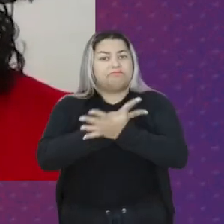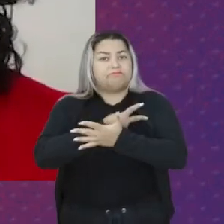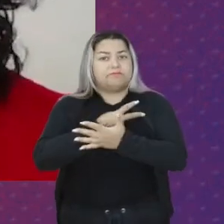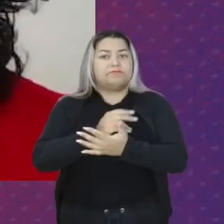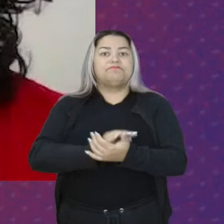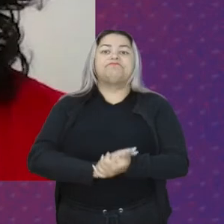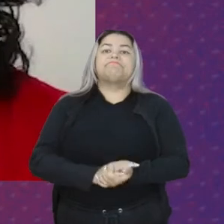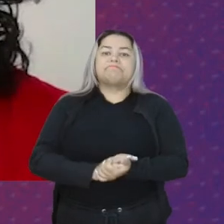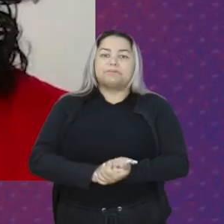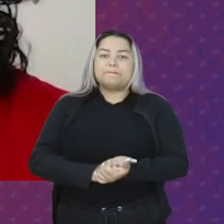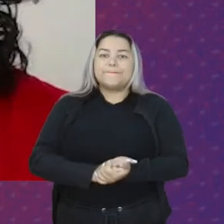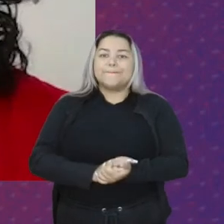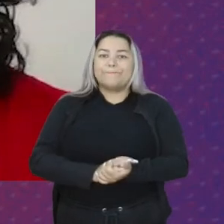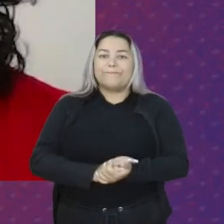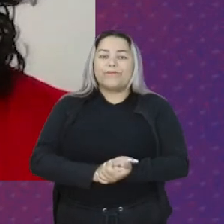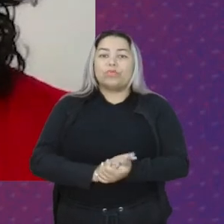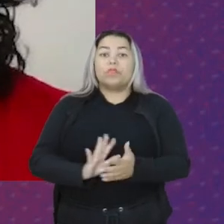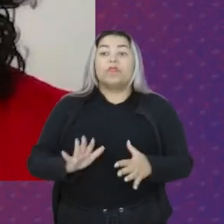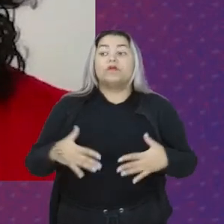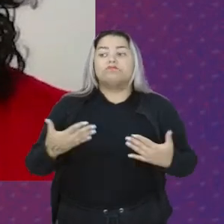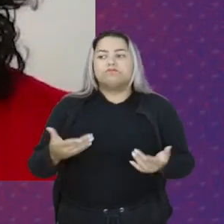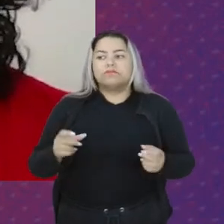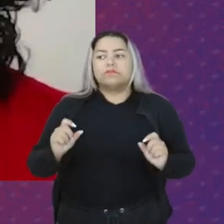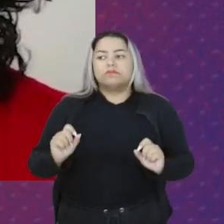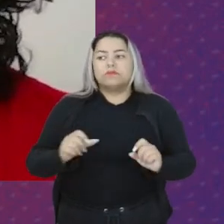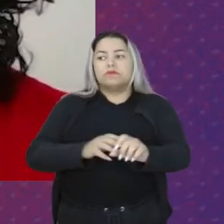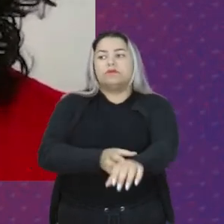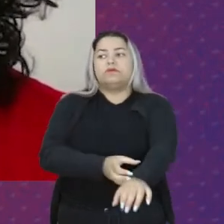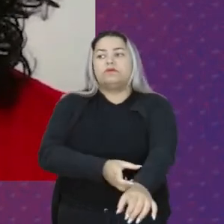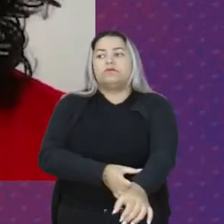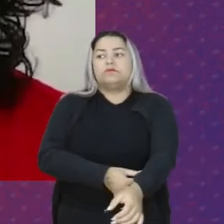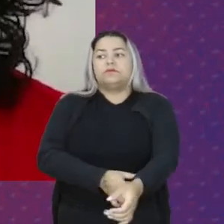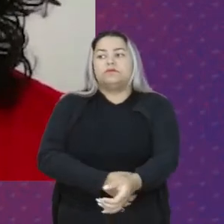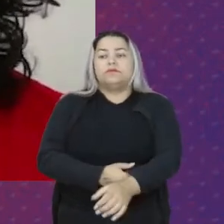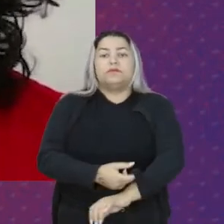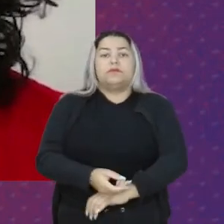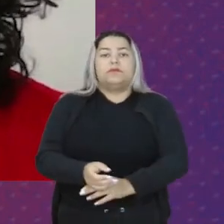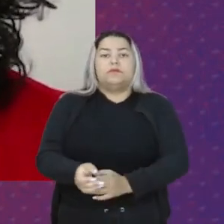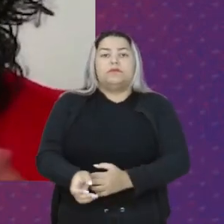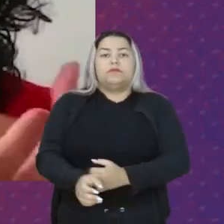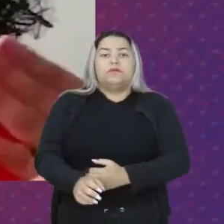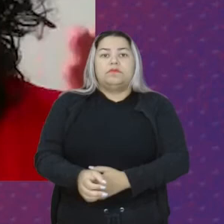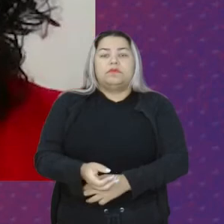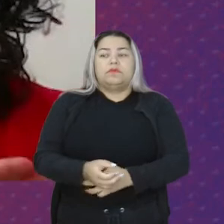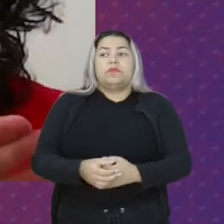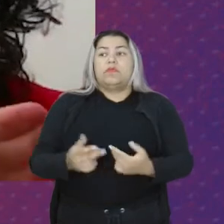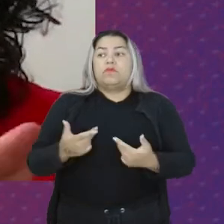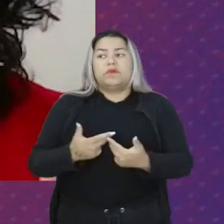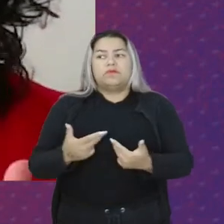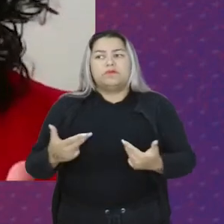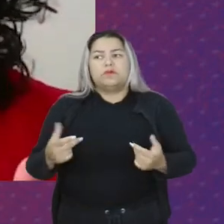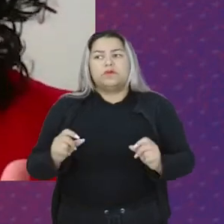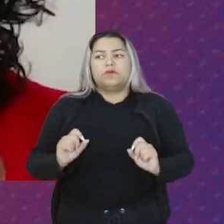aconteceu. Então, é muito... É uma coisa assim